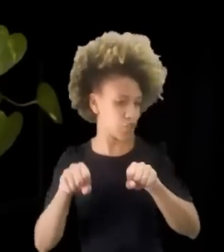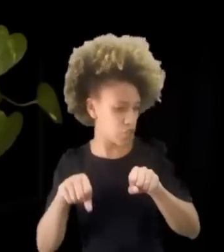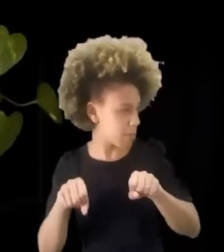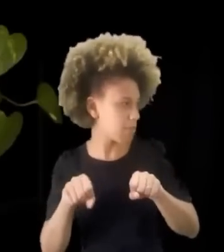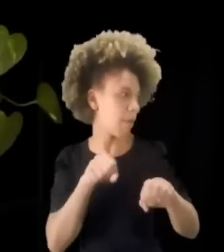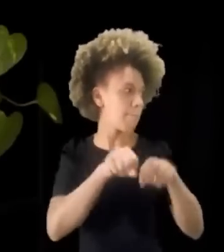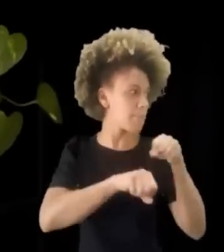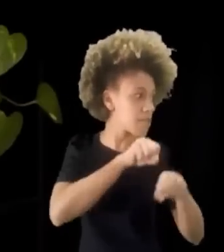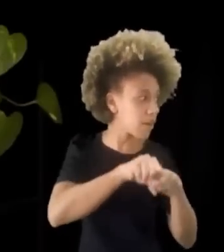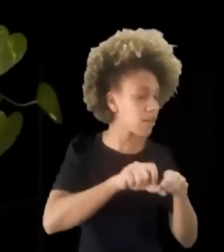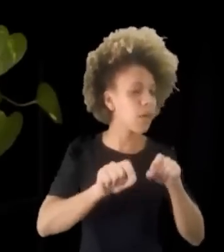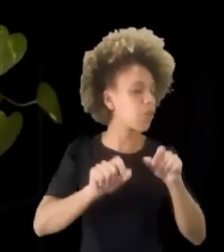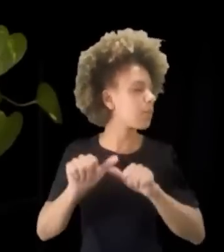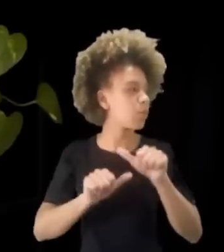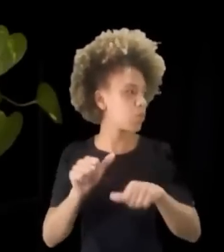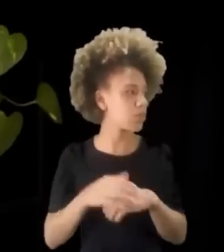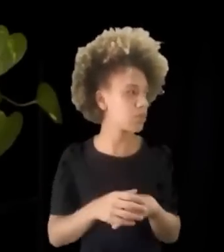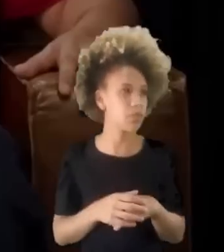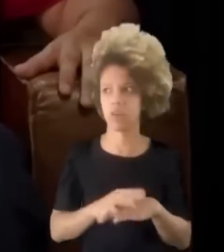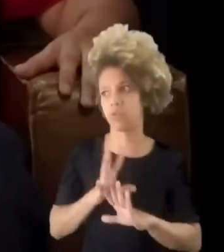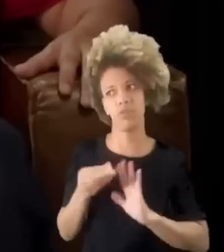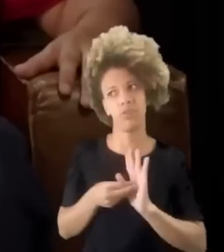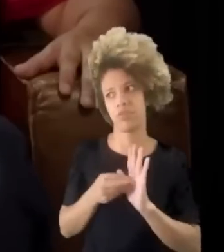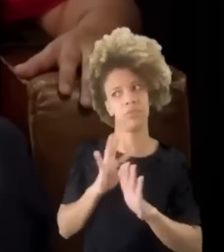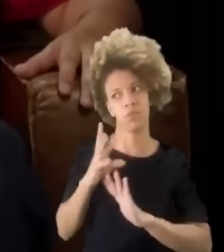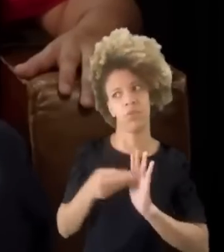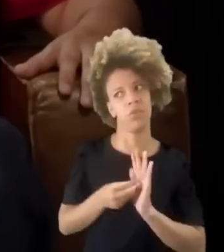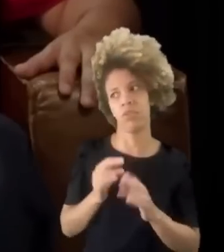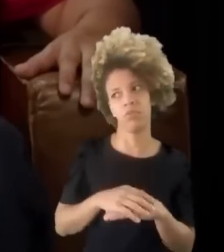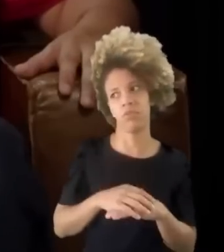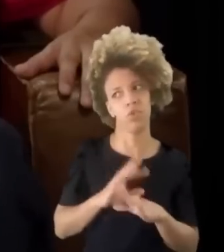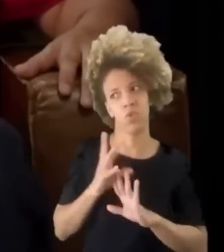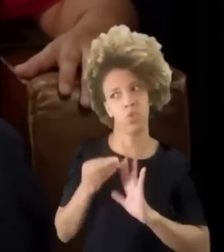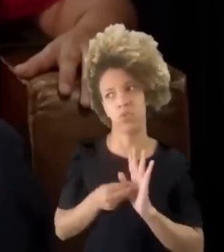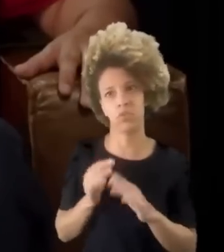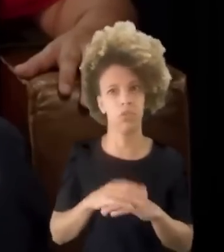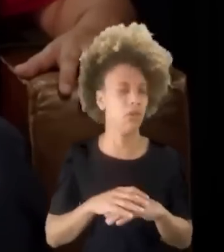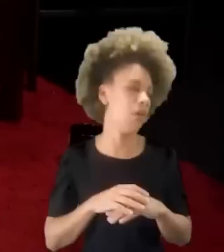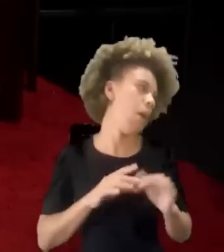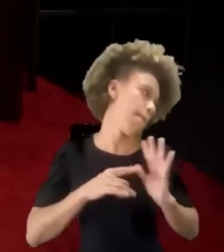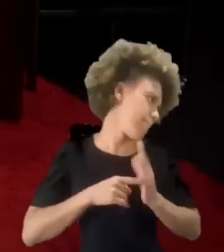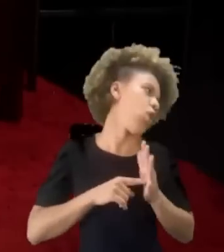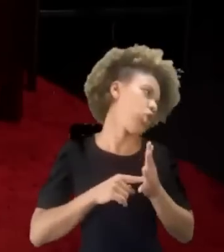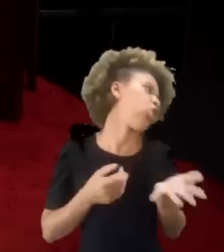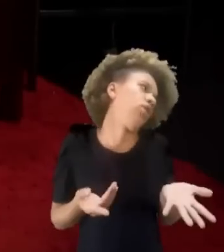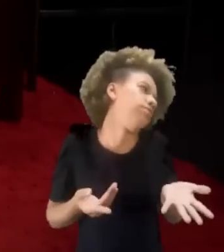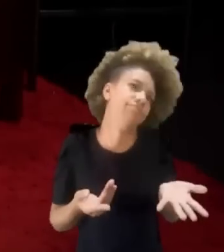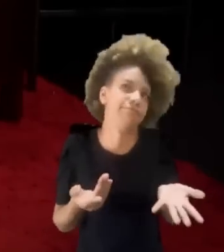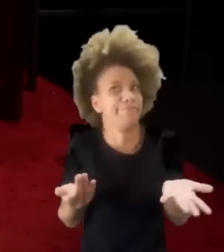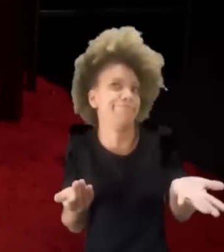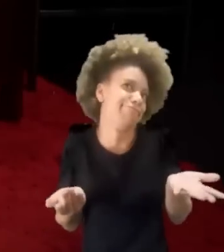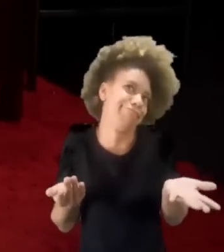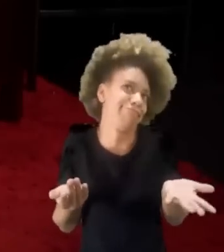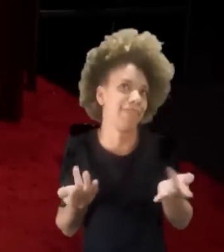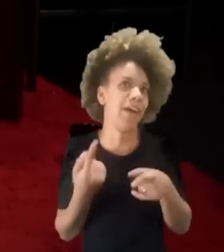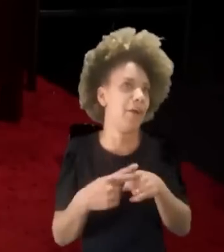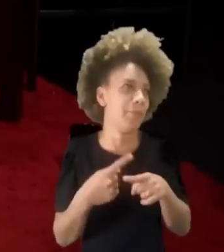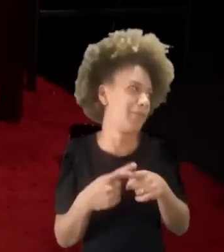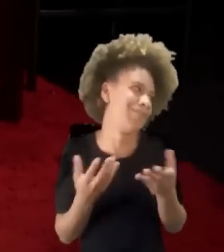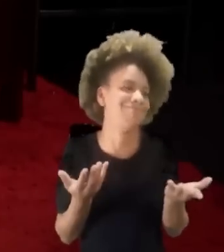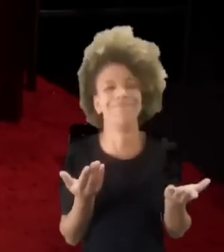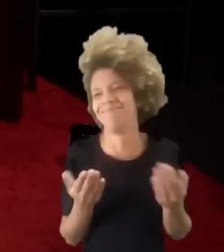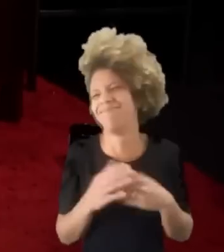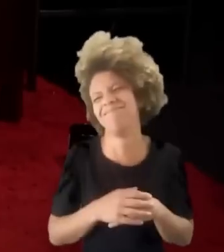bicicleta para a moto o que que muda assim alguma coisa muda tudo muda tudo é o motor porque você é o mesmo é